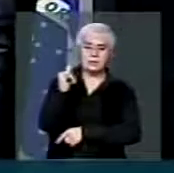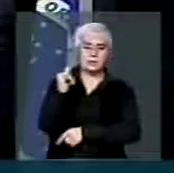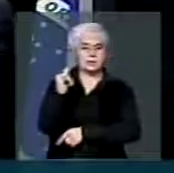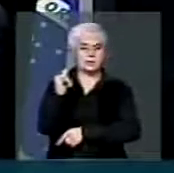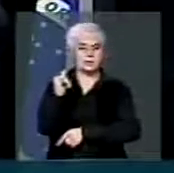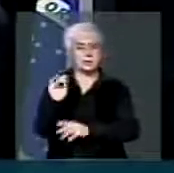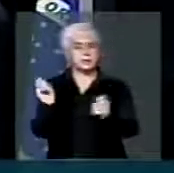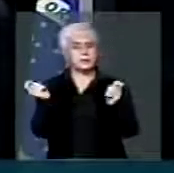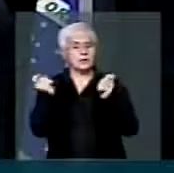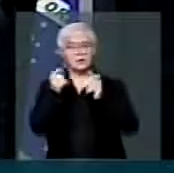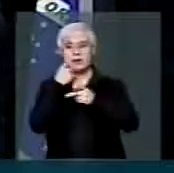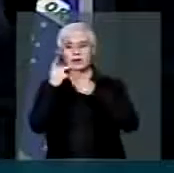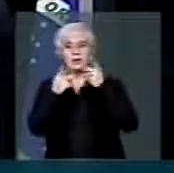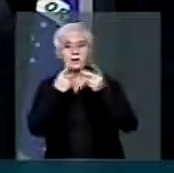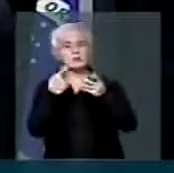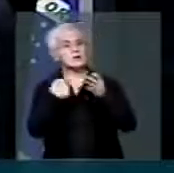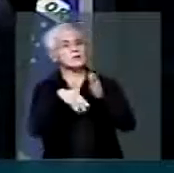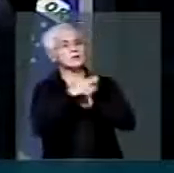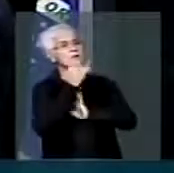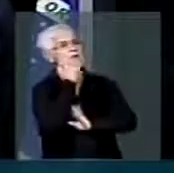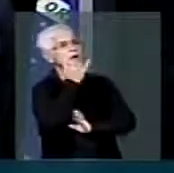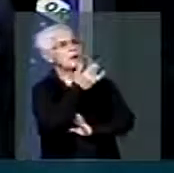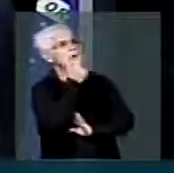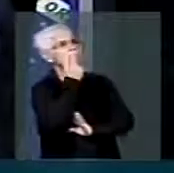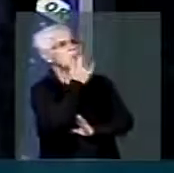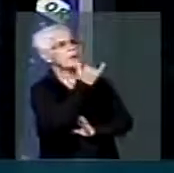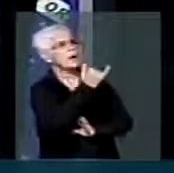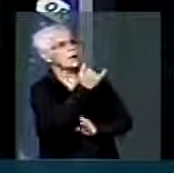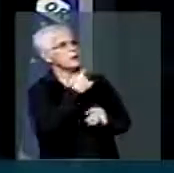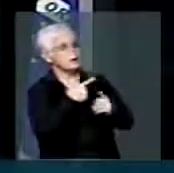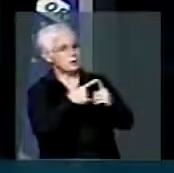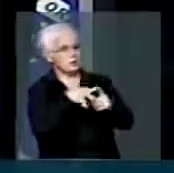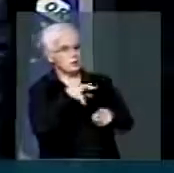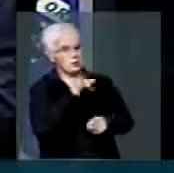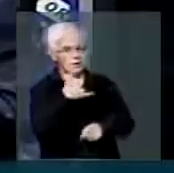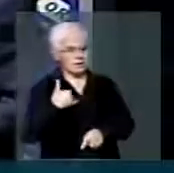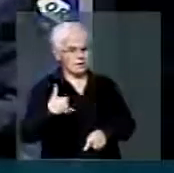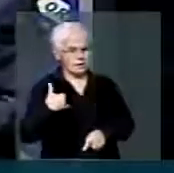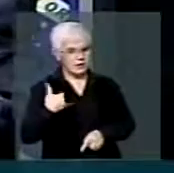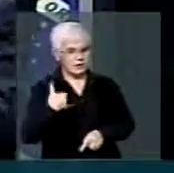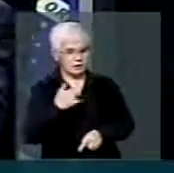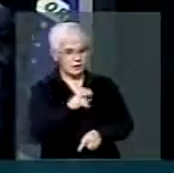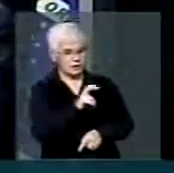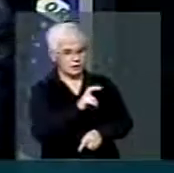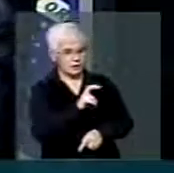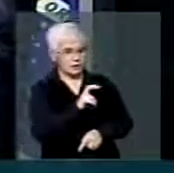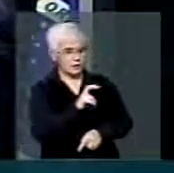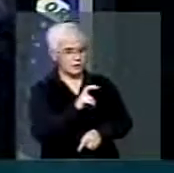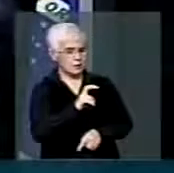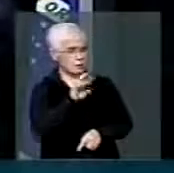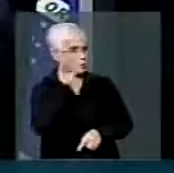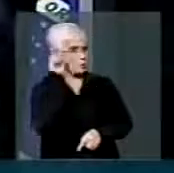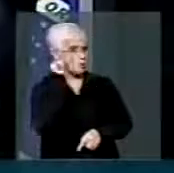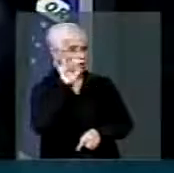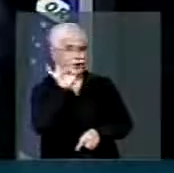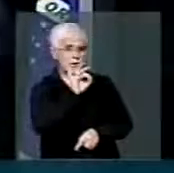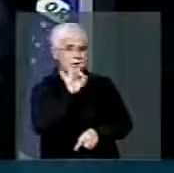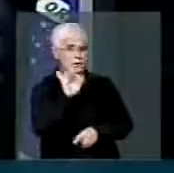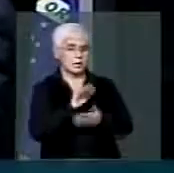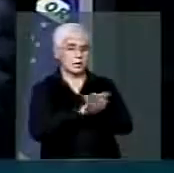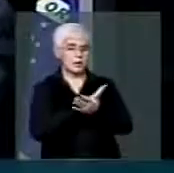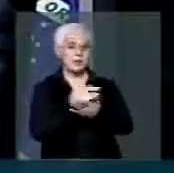ela possa chegar e dizer pai, porque ela vai completar 5 anos, e ela não pôde ainda escutar uma